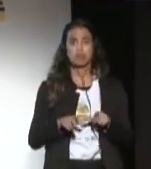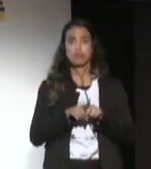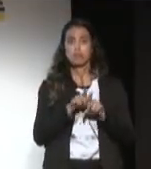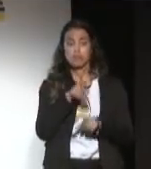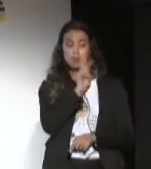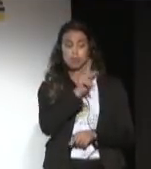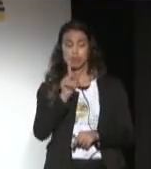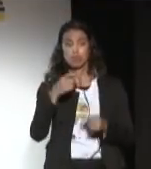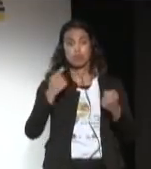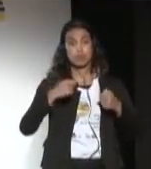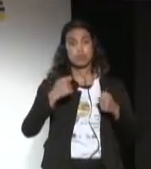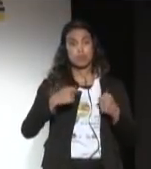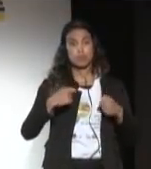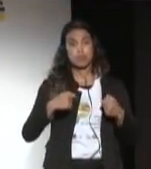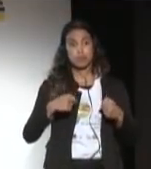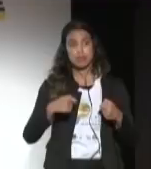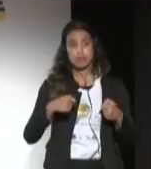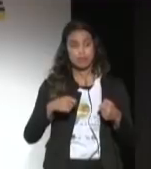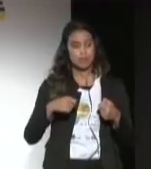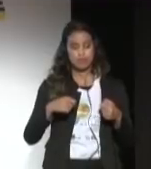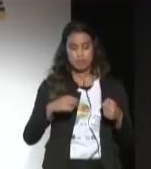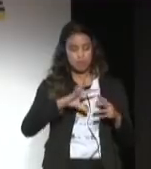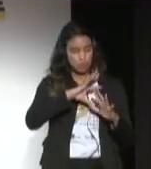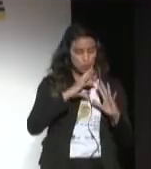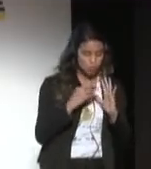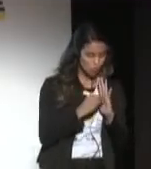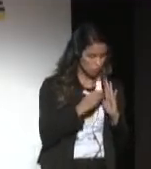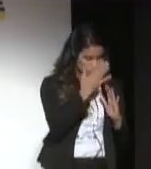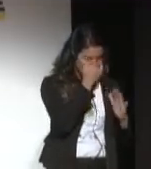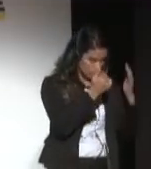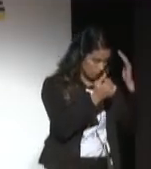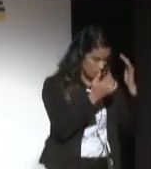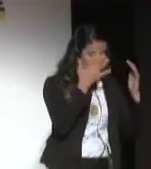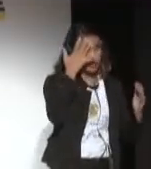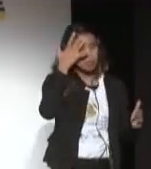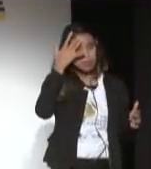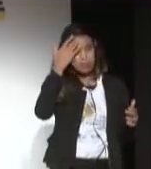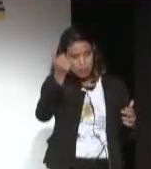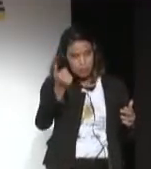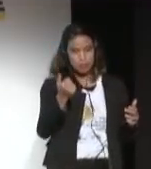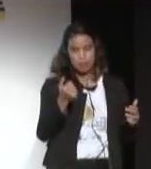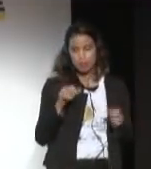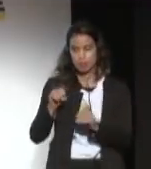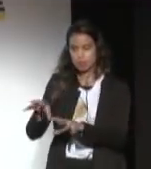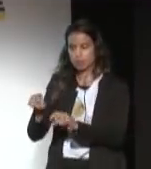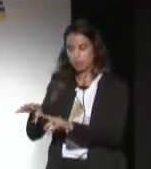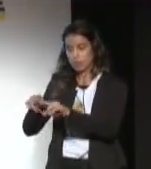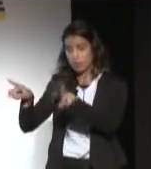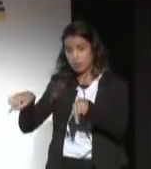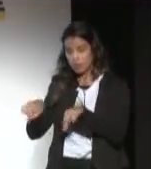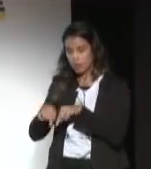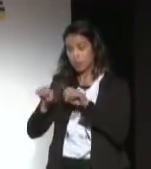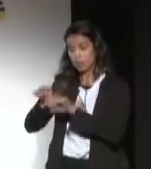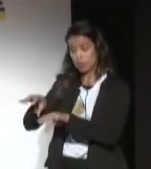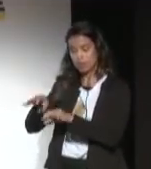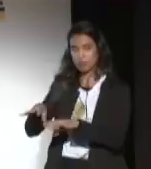professores precisam fazer tudo que vai ser necessário em sala de aula. E isso é muito importante, porque muitos professores